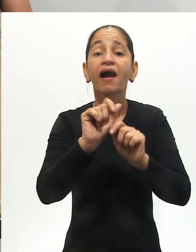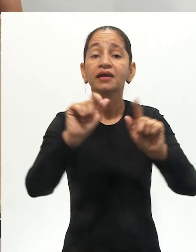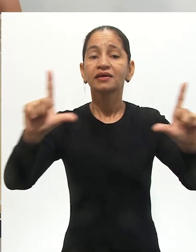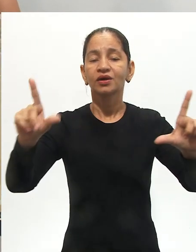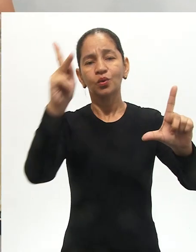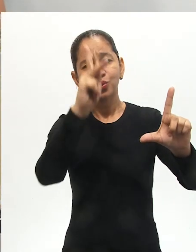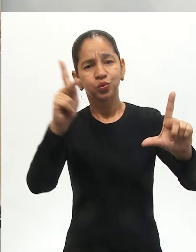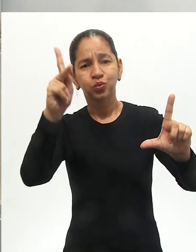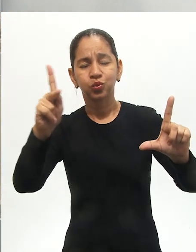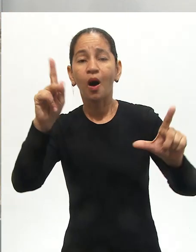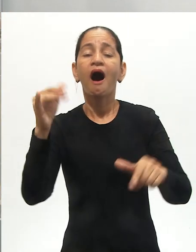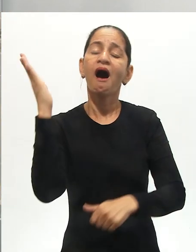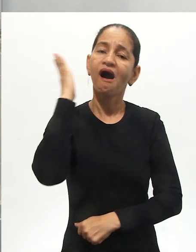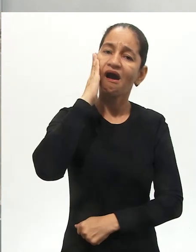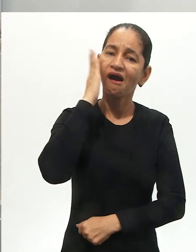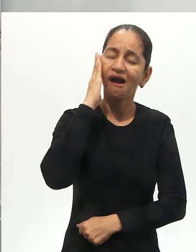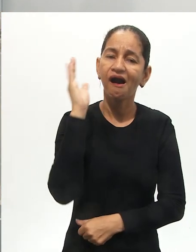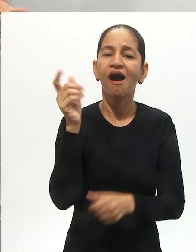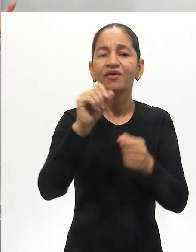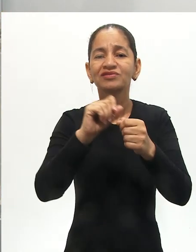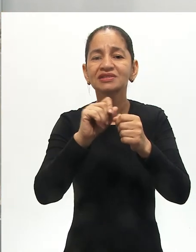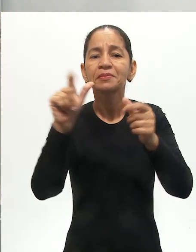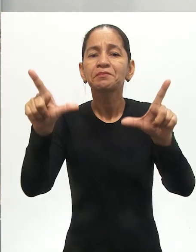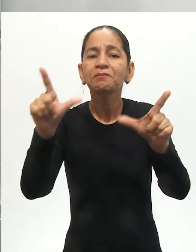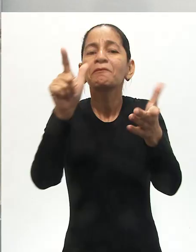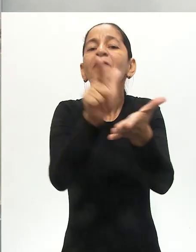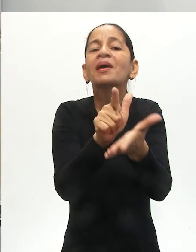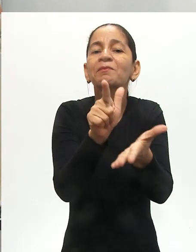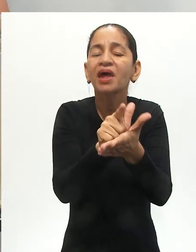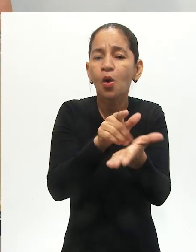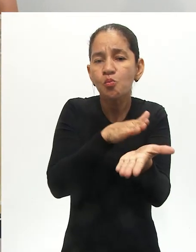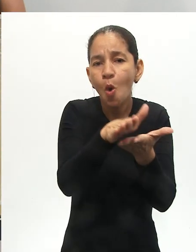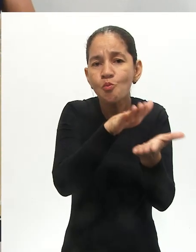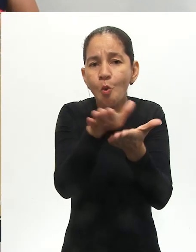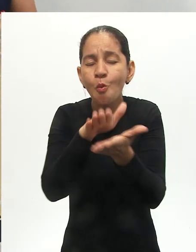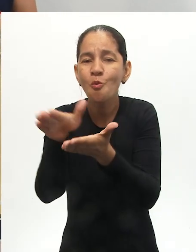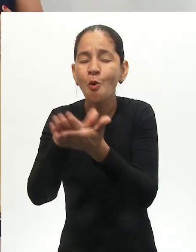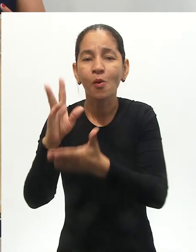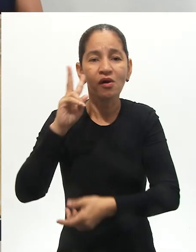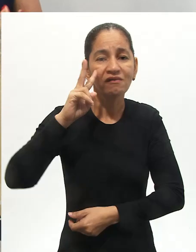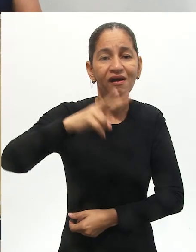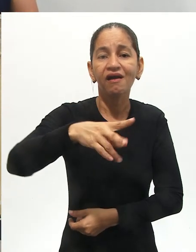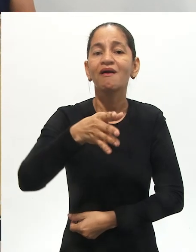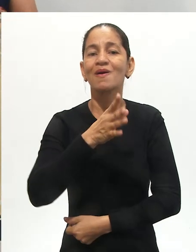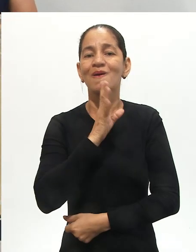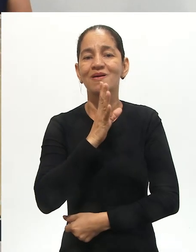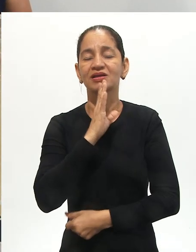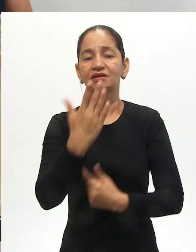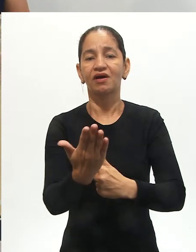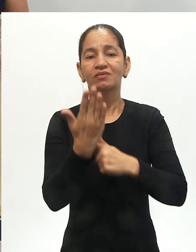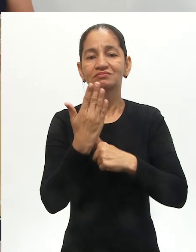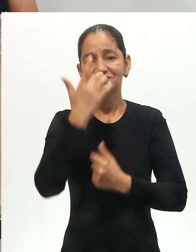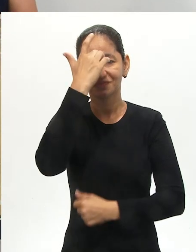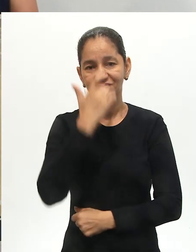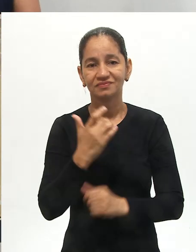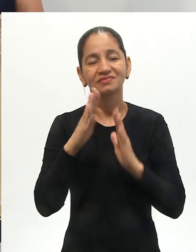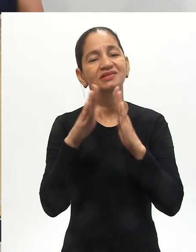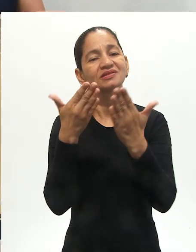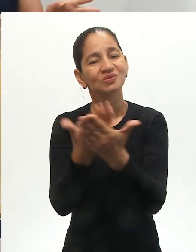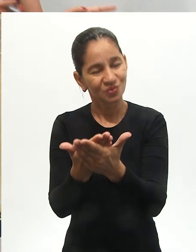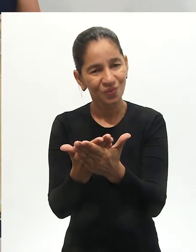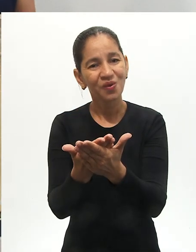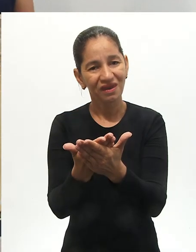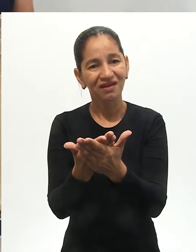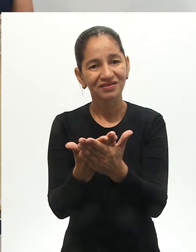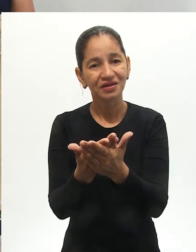lousa e etc., de cartilhas, né, com o avanço da imprensa, que vão ajudar nos ensinos. Nesse caso,